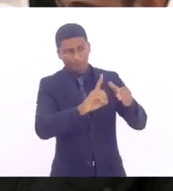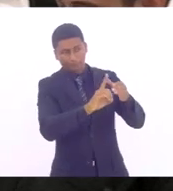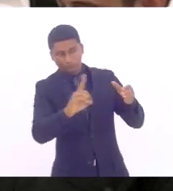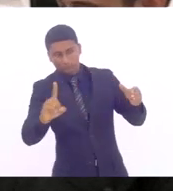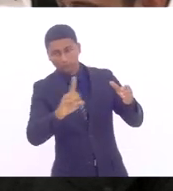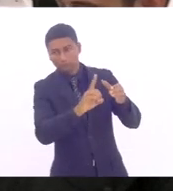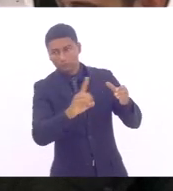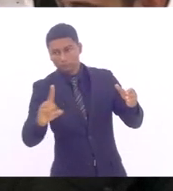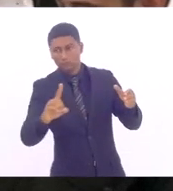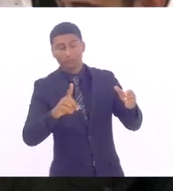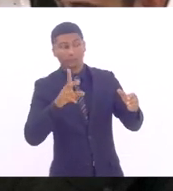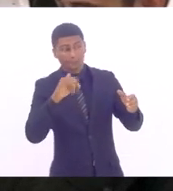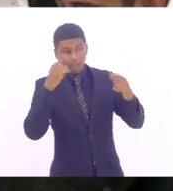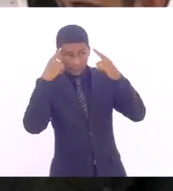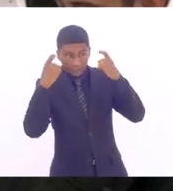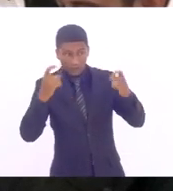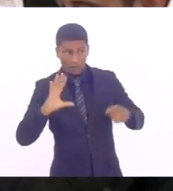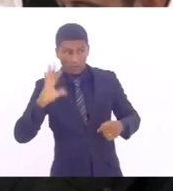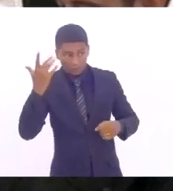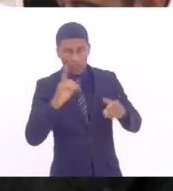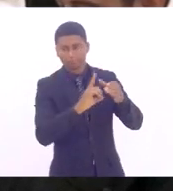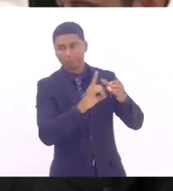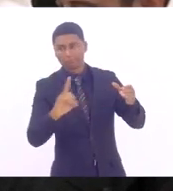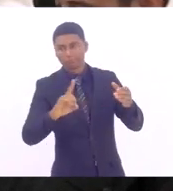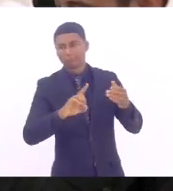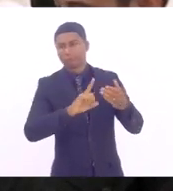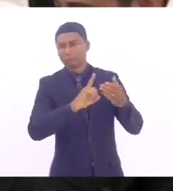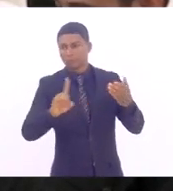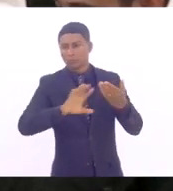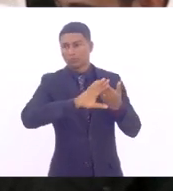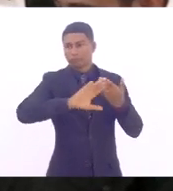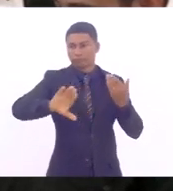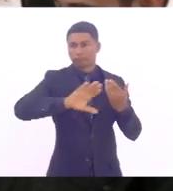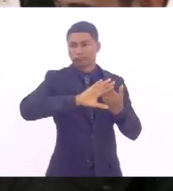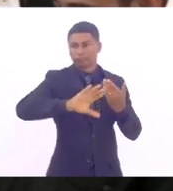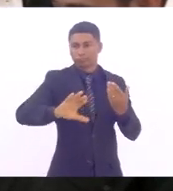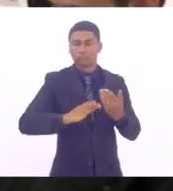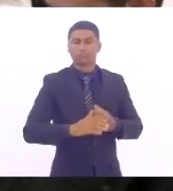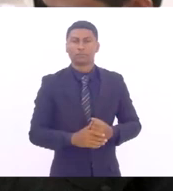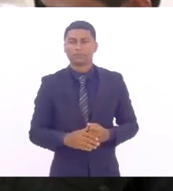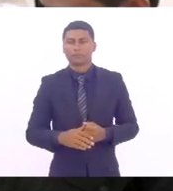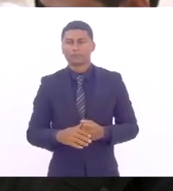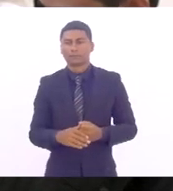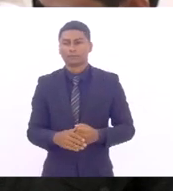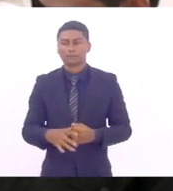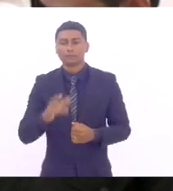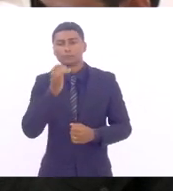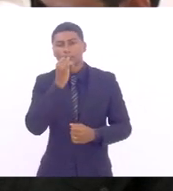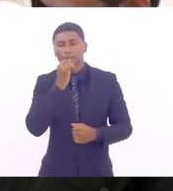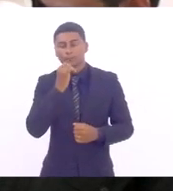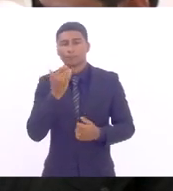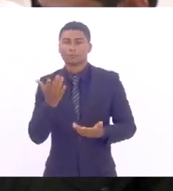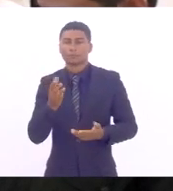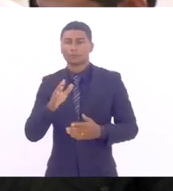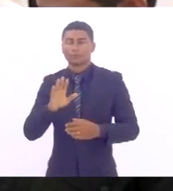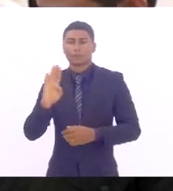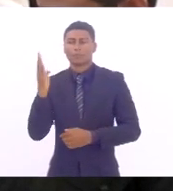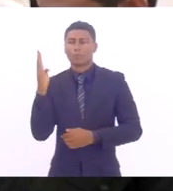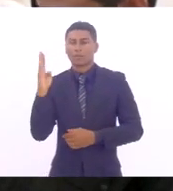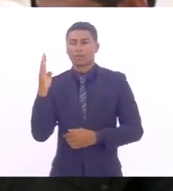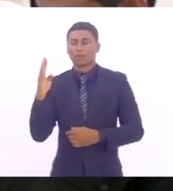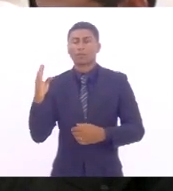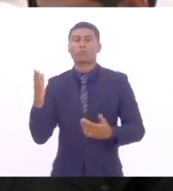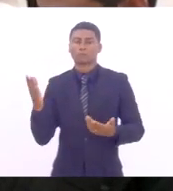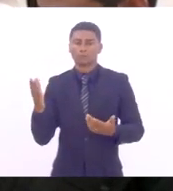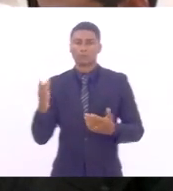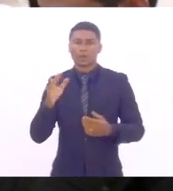em atos de violência dos estádios. Tá? Então, por exemplo, o afastamento da torcida organizada Fúria Jovem do Botafogo e Torcida Jovem do Flamengo